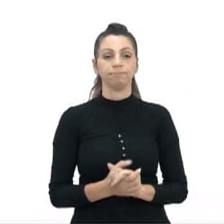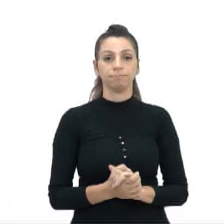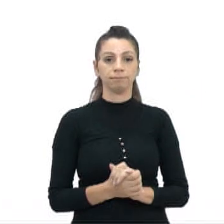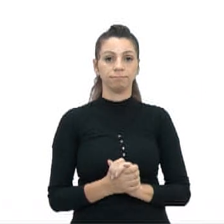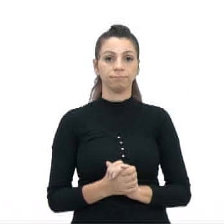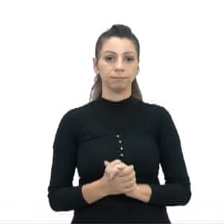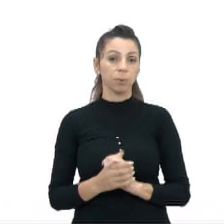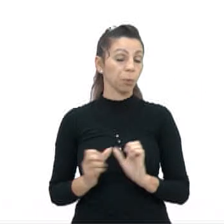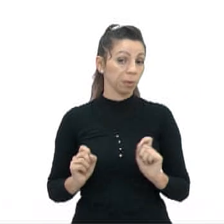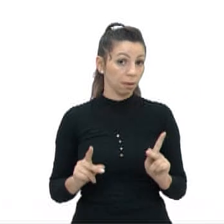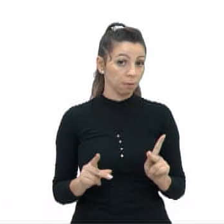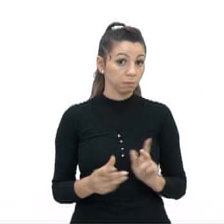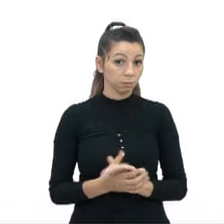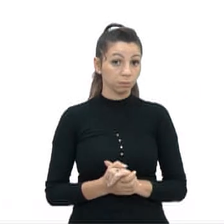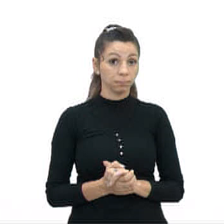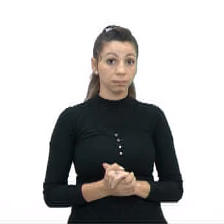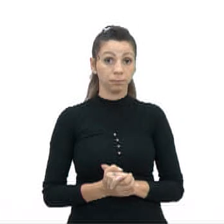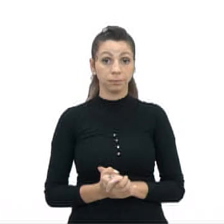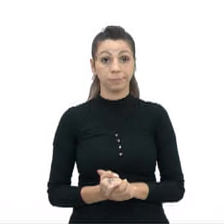Certo? Então, olha só.